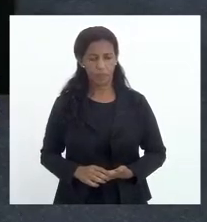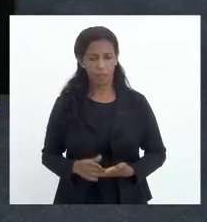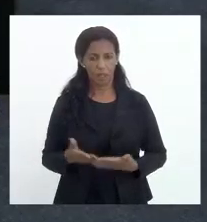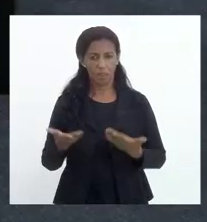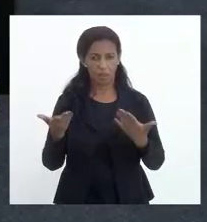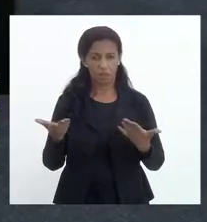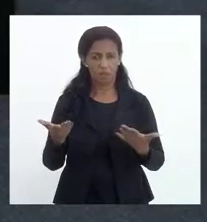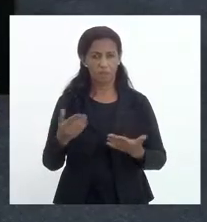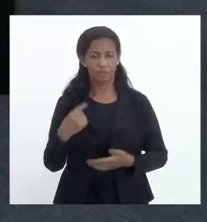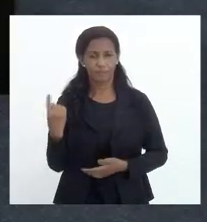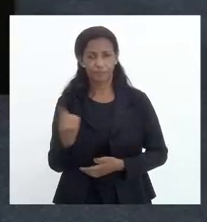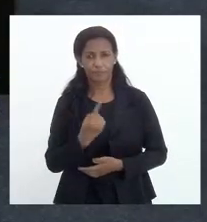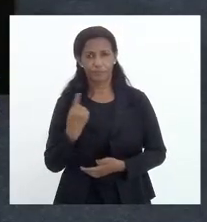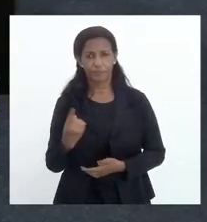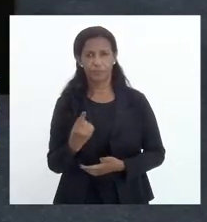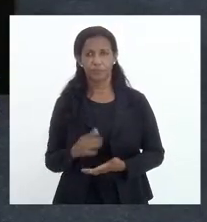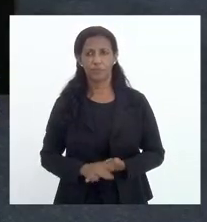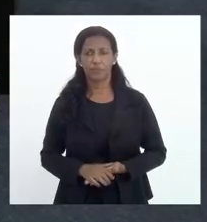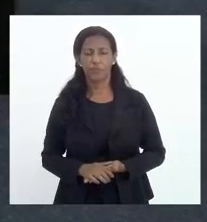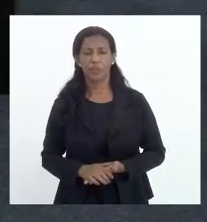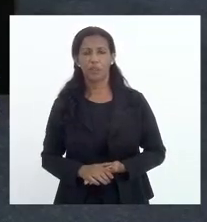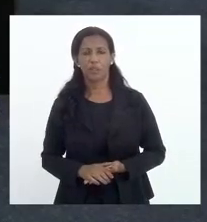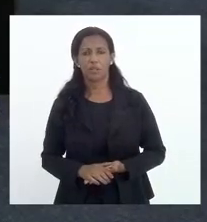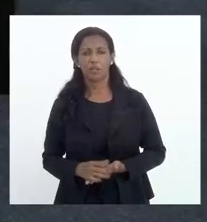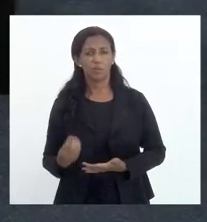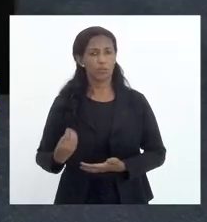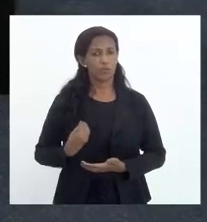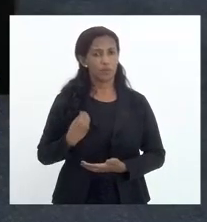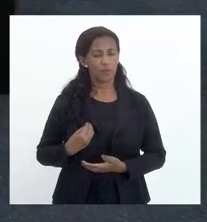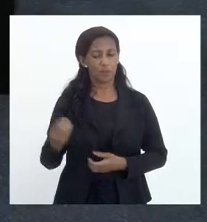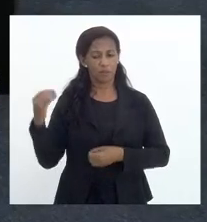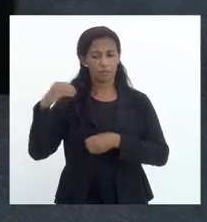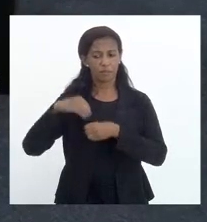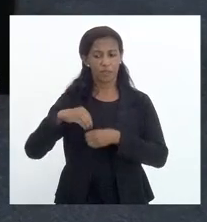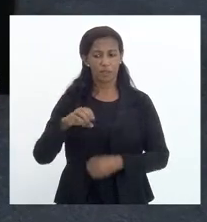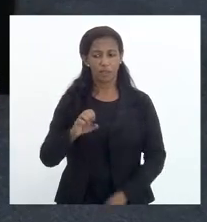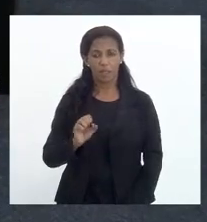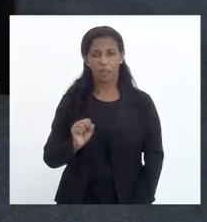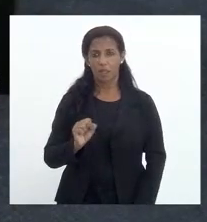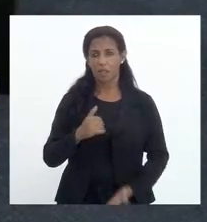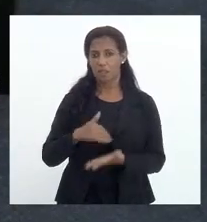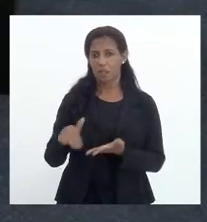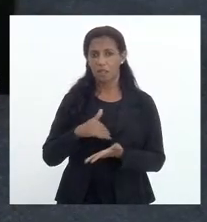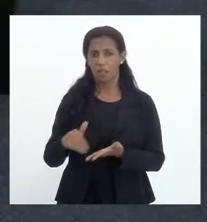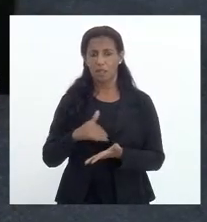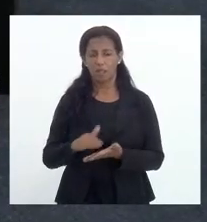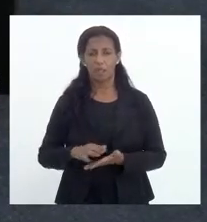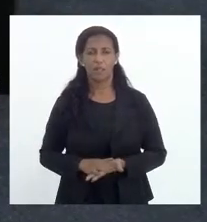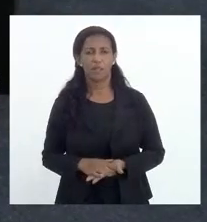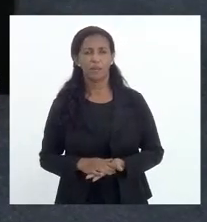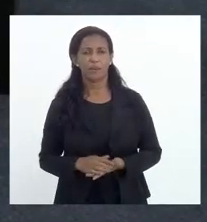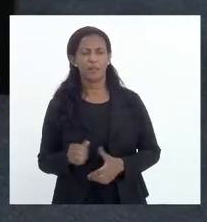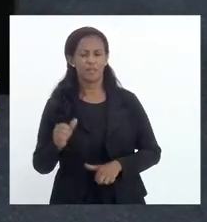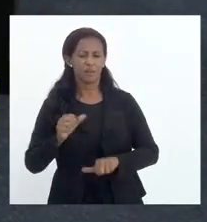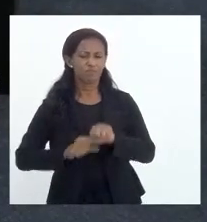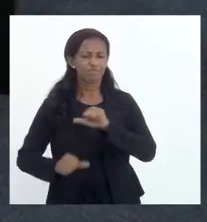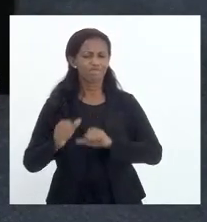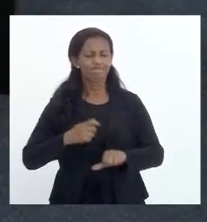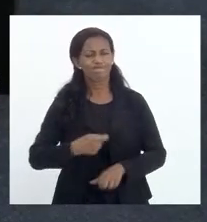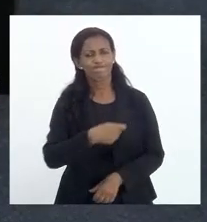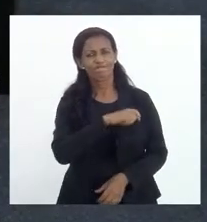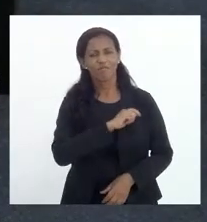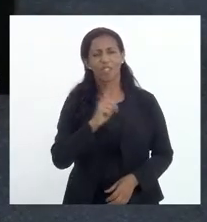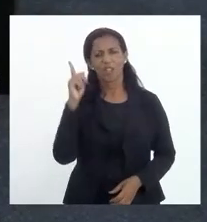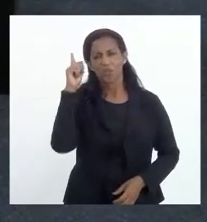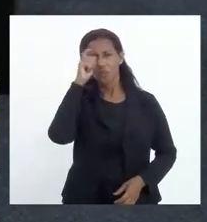Senhores, nós estamos passando na nossa secretaria uma fase com essa recuperação fiscal difícil, porque